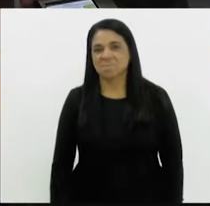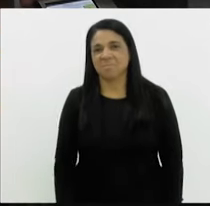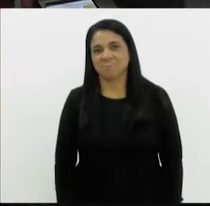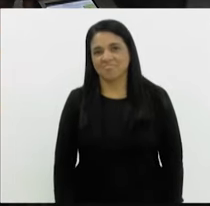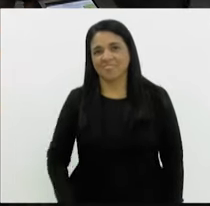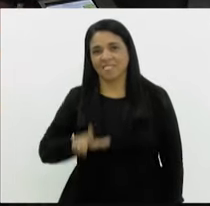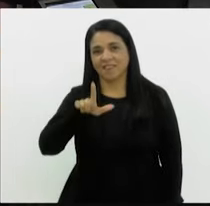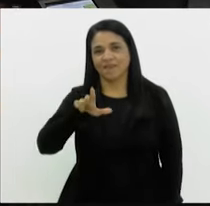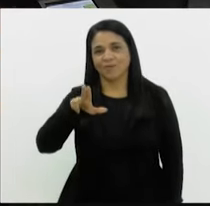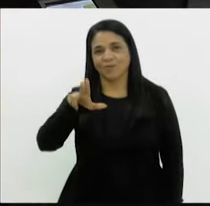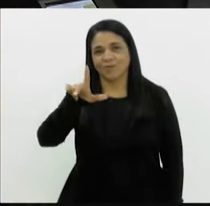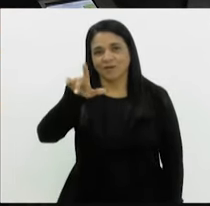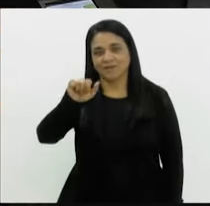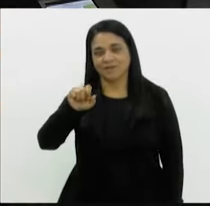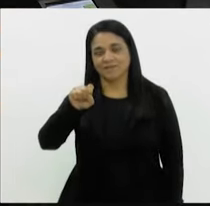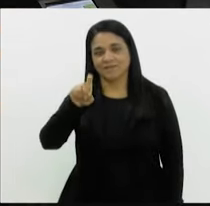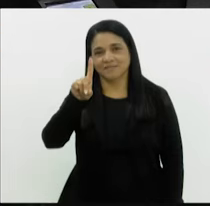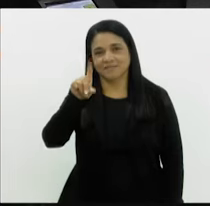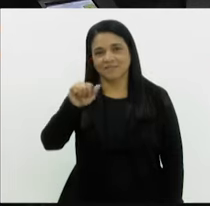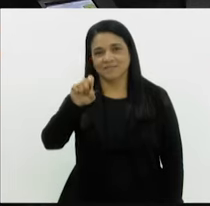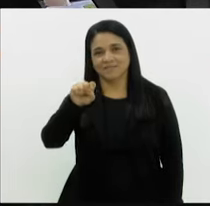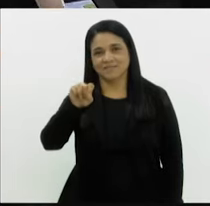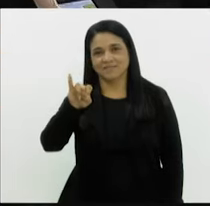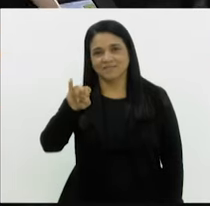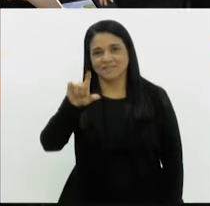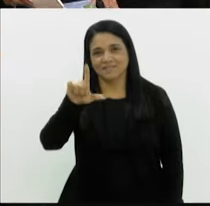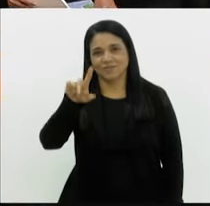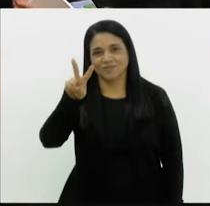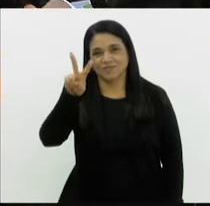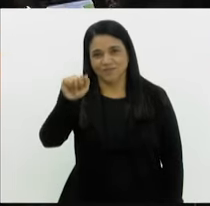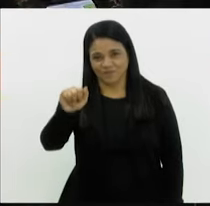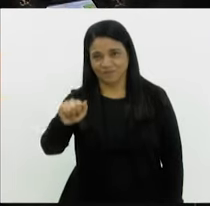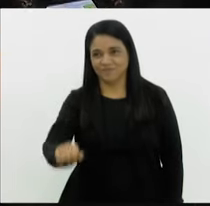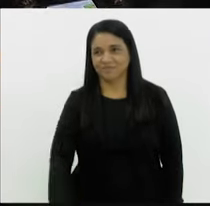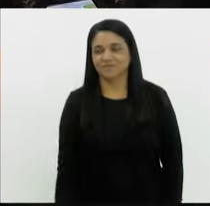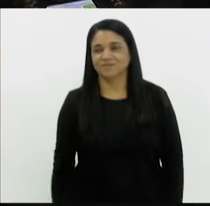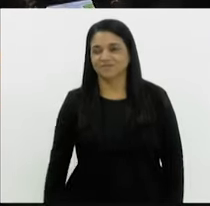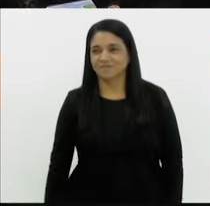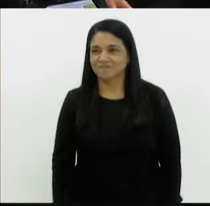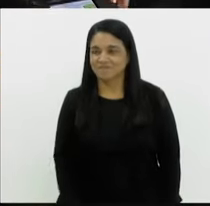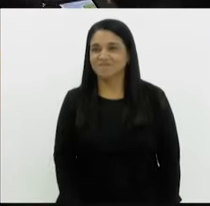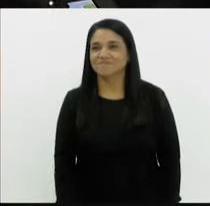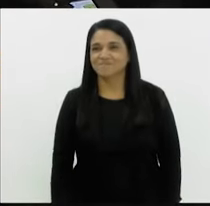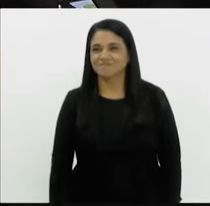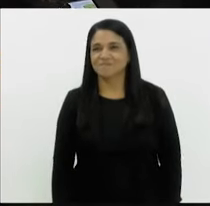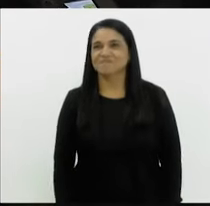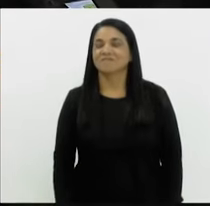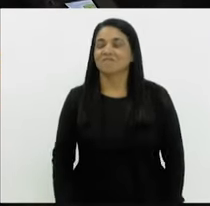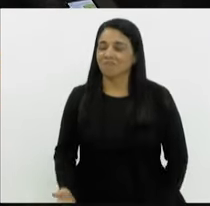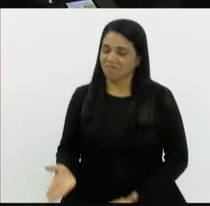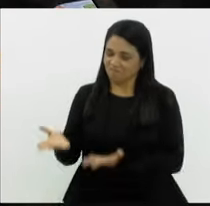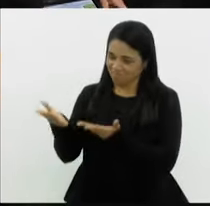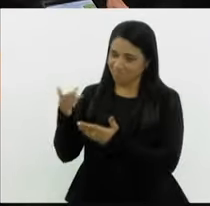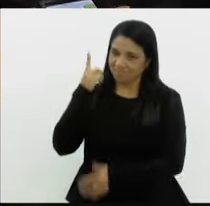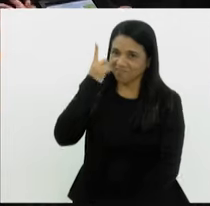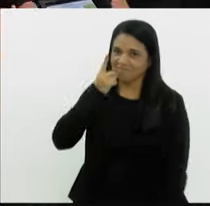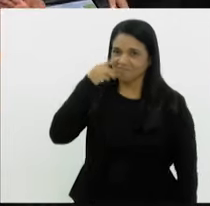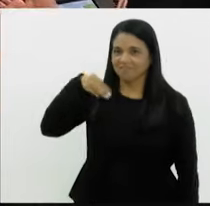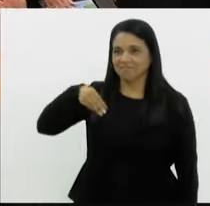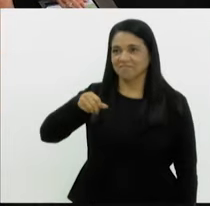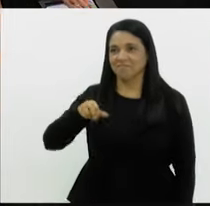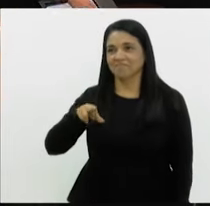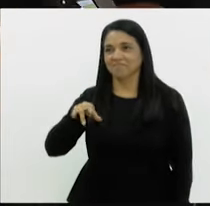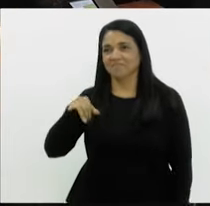Deputada Marina. Presidente, uma questão de ordem. Muito rápido. Esse é, por favor. Desculpa,